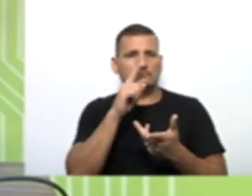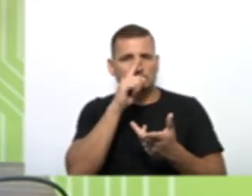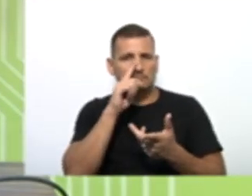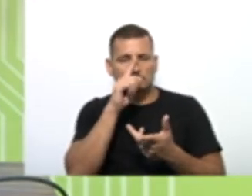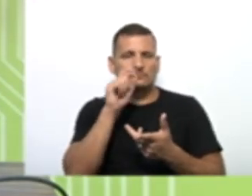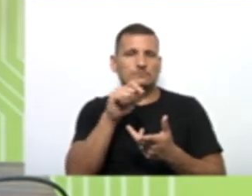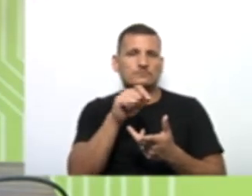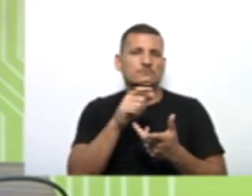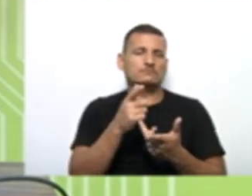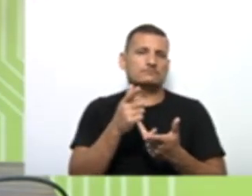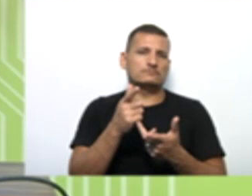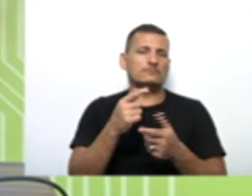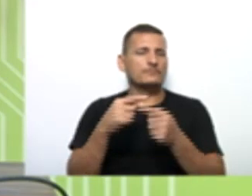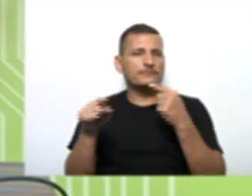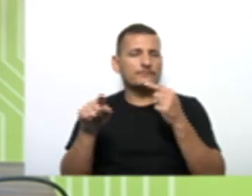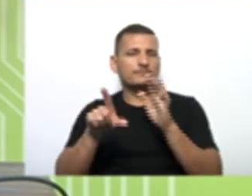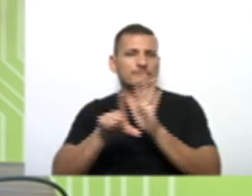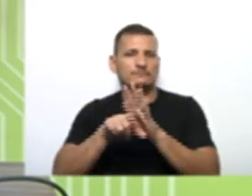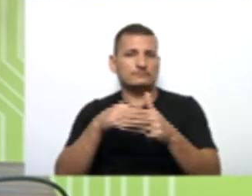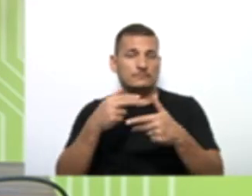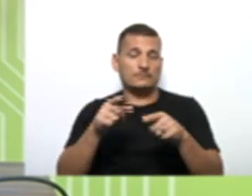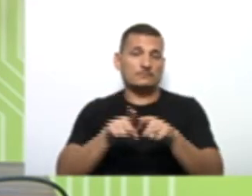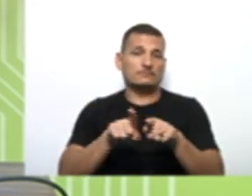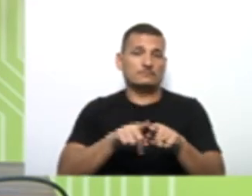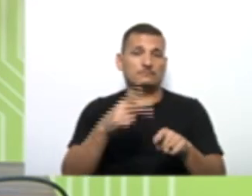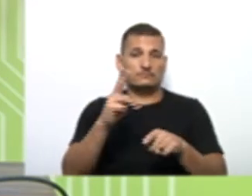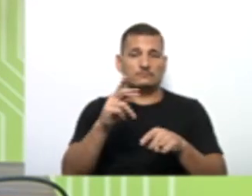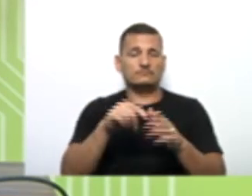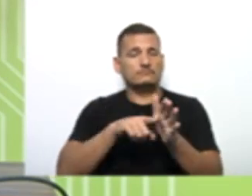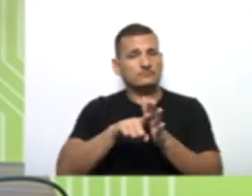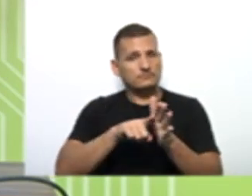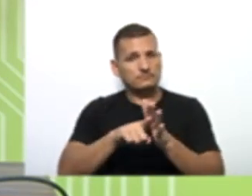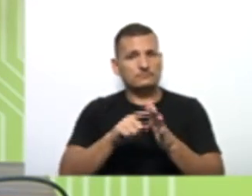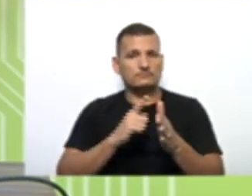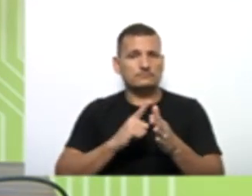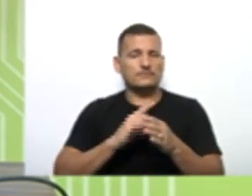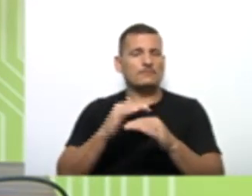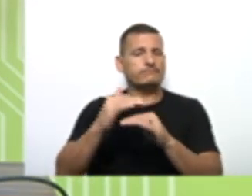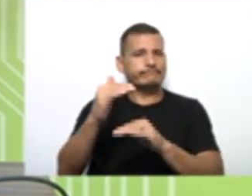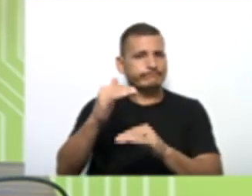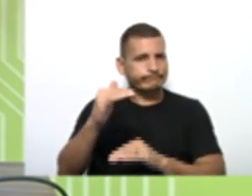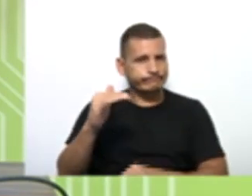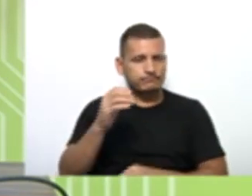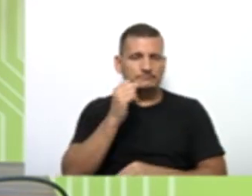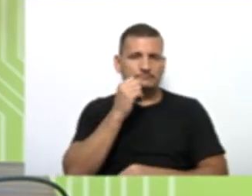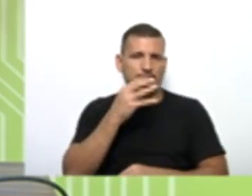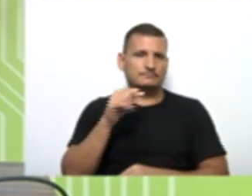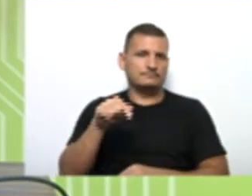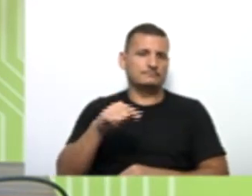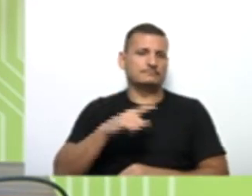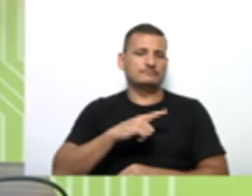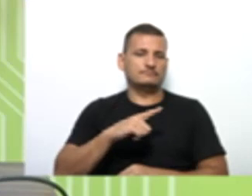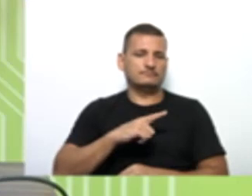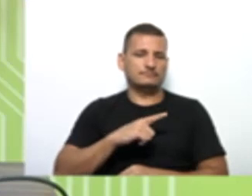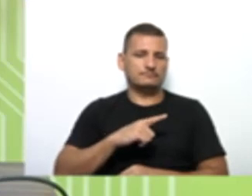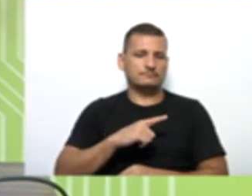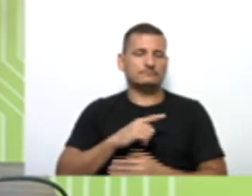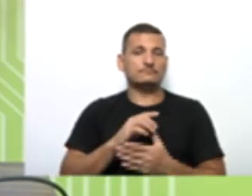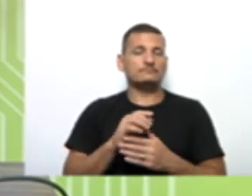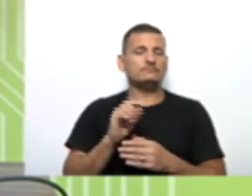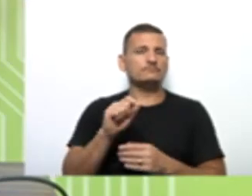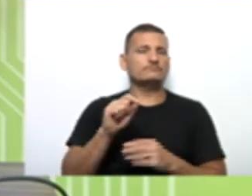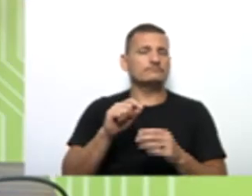infrinja em um crime e também para que o seu trabalho fique bem robusto. Eu estou citando um